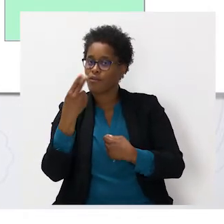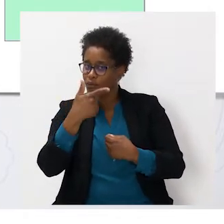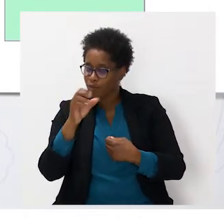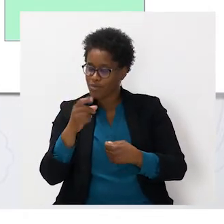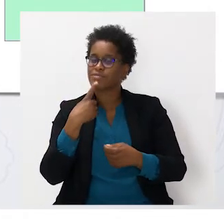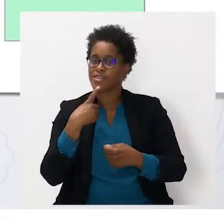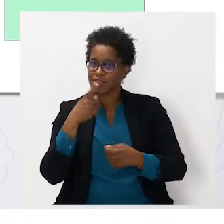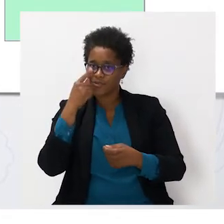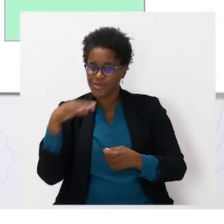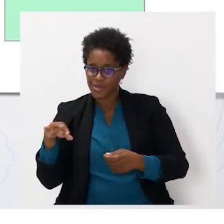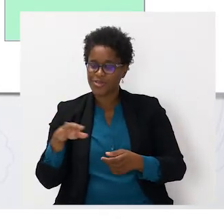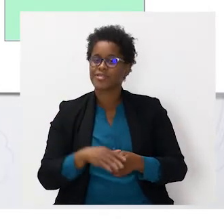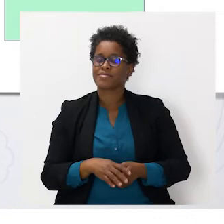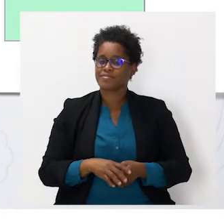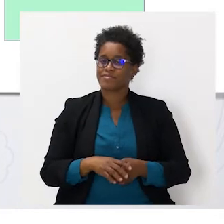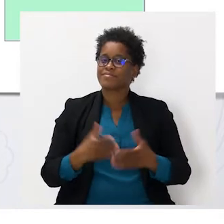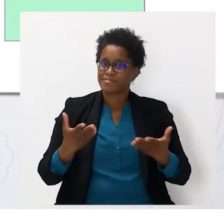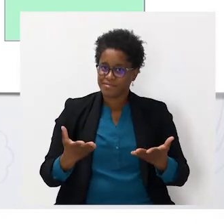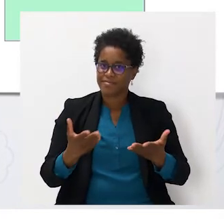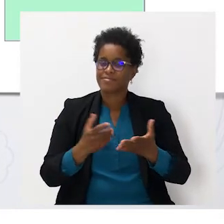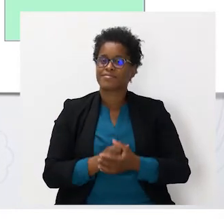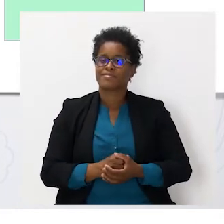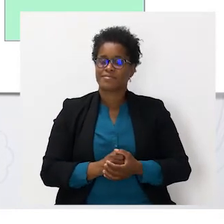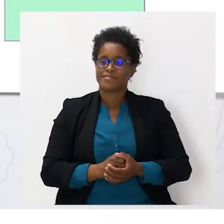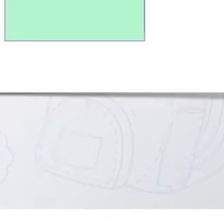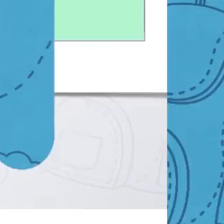certo, meninos? Observem lá.